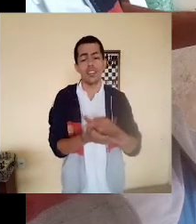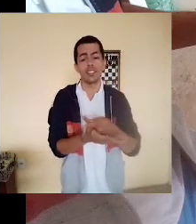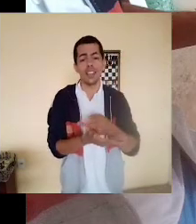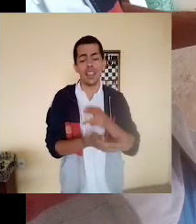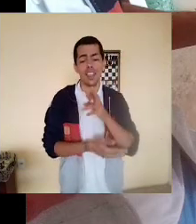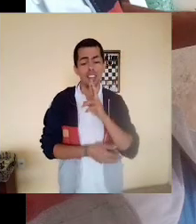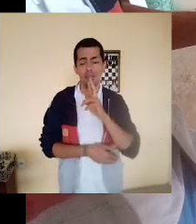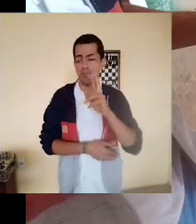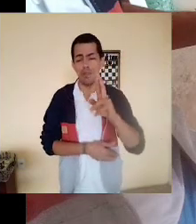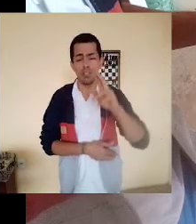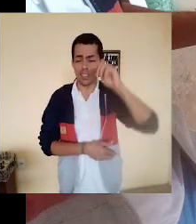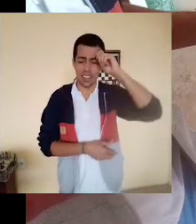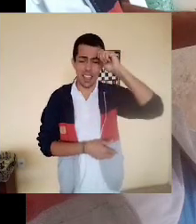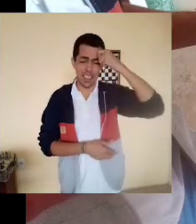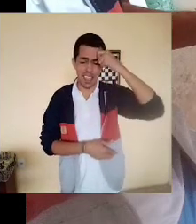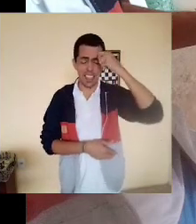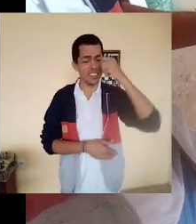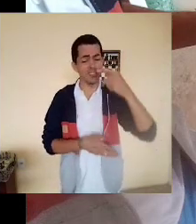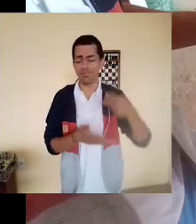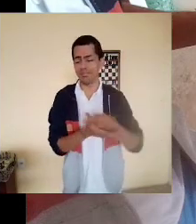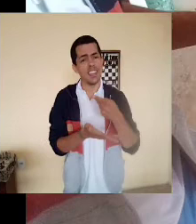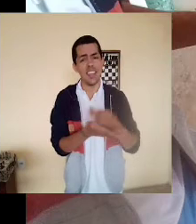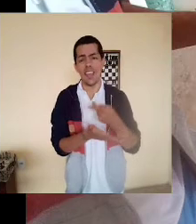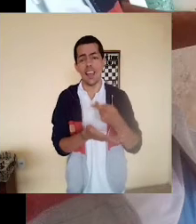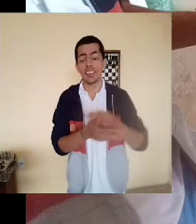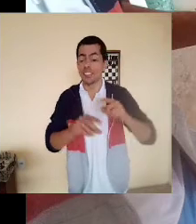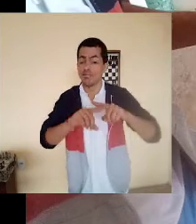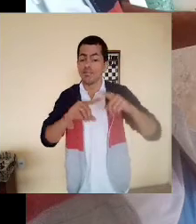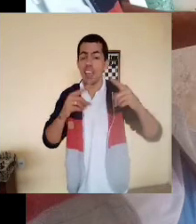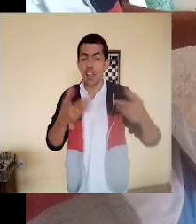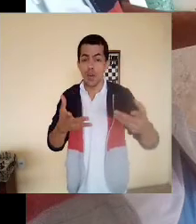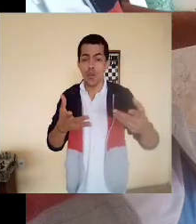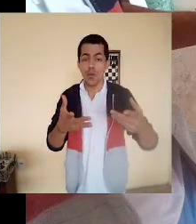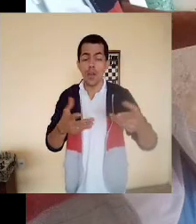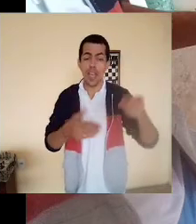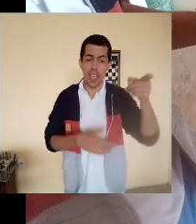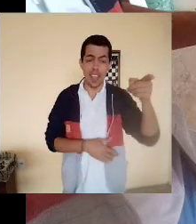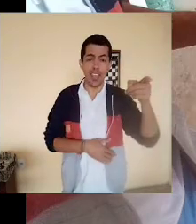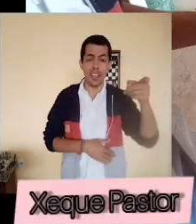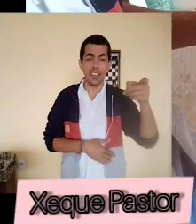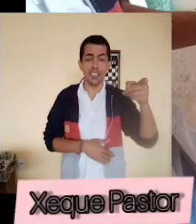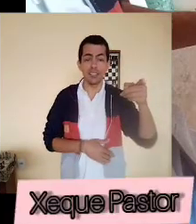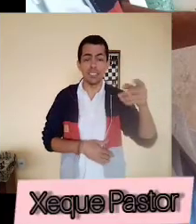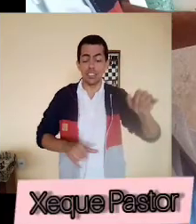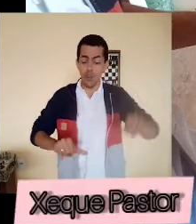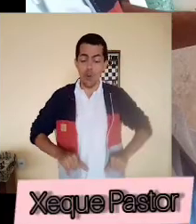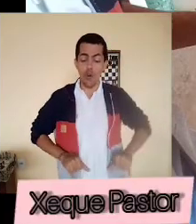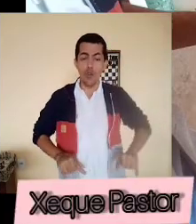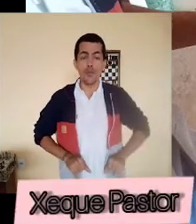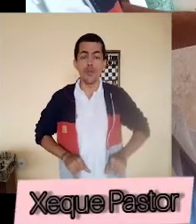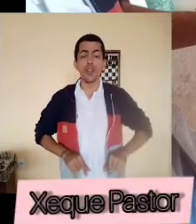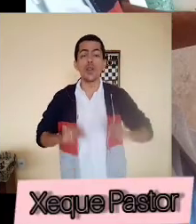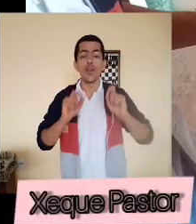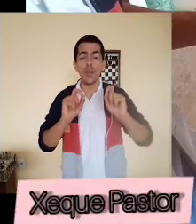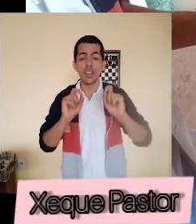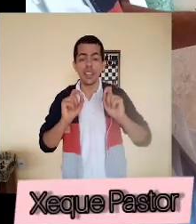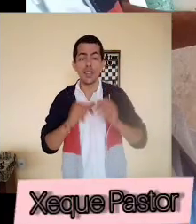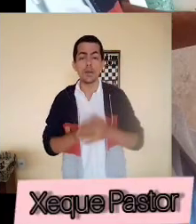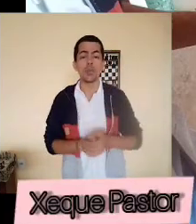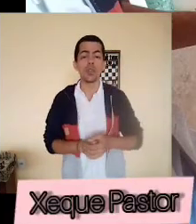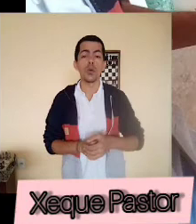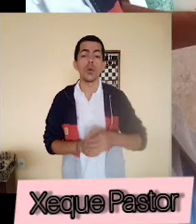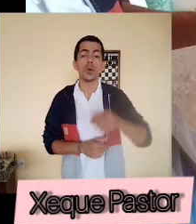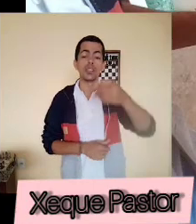né? Cometeu uma abertura errada, não observou, então vai sofrer aí um cheque muito famoso chamado